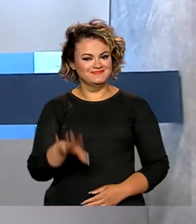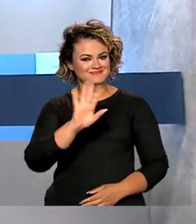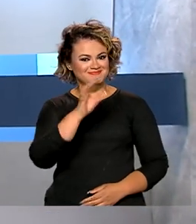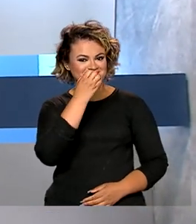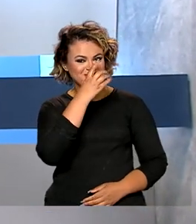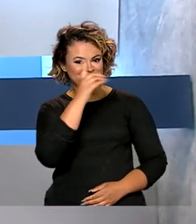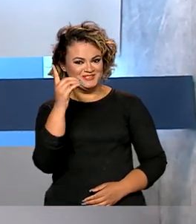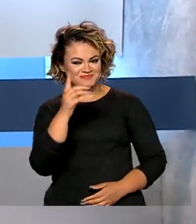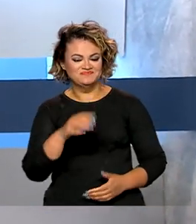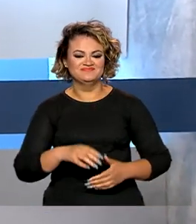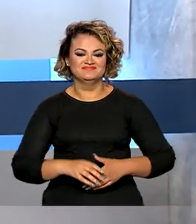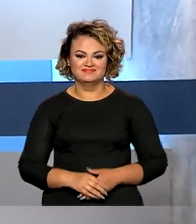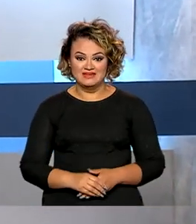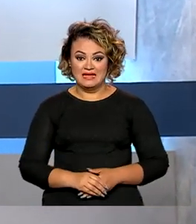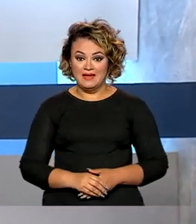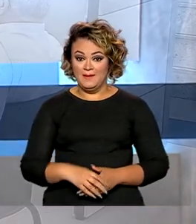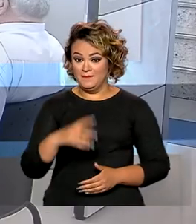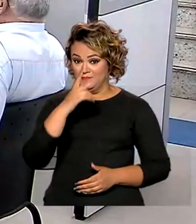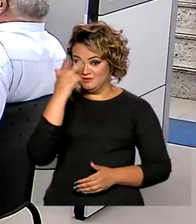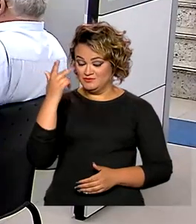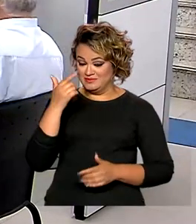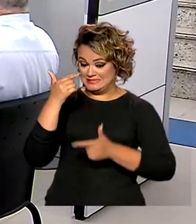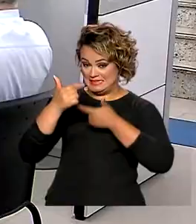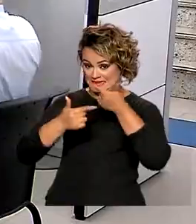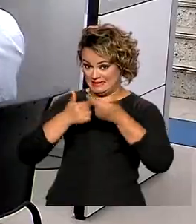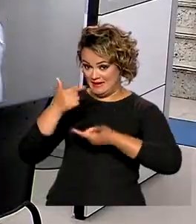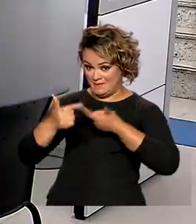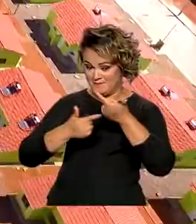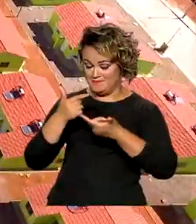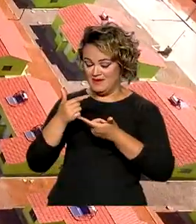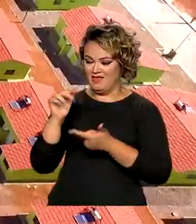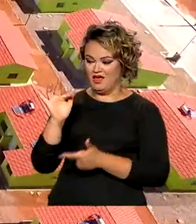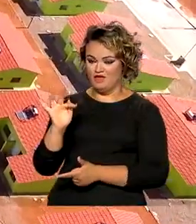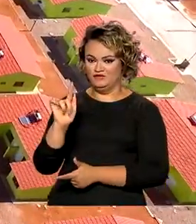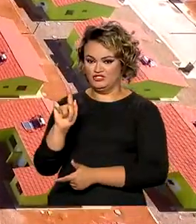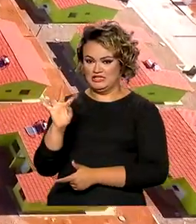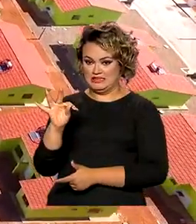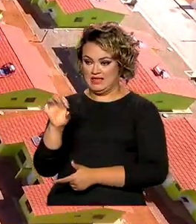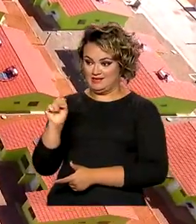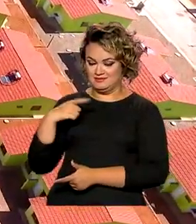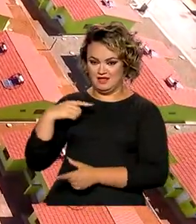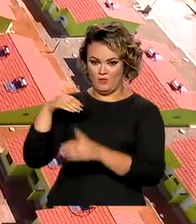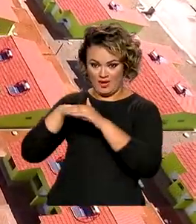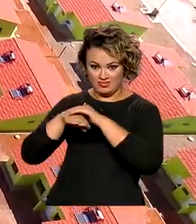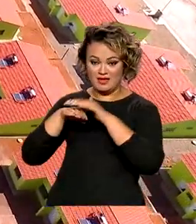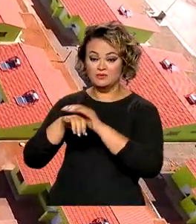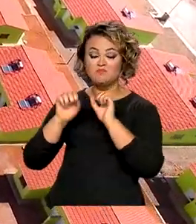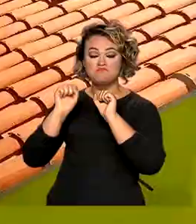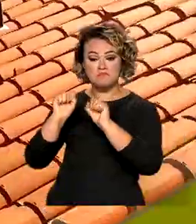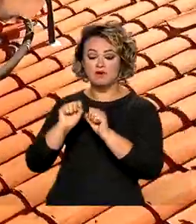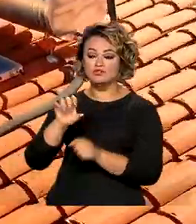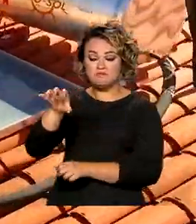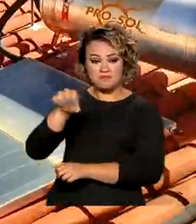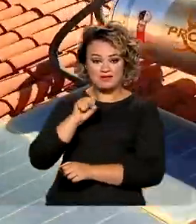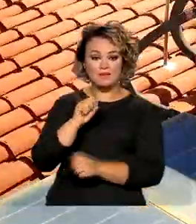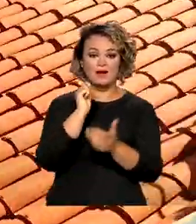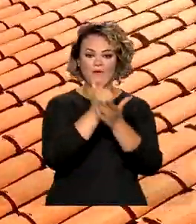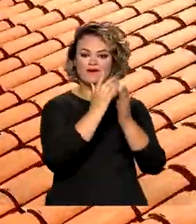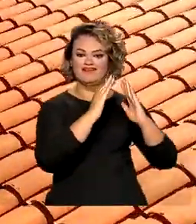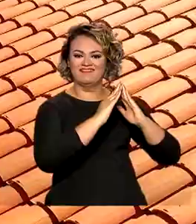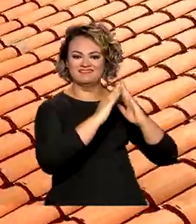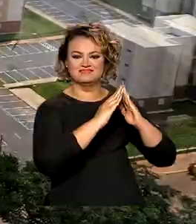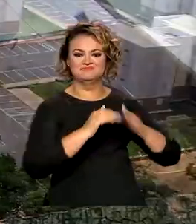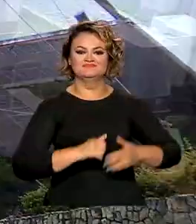Olá bom dia trabalhador vai poder utilizar depósitos futuros do FGTS na compra da casa